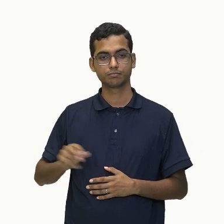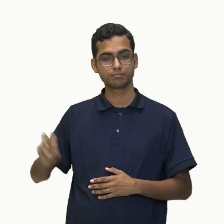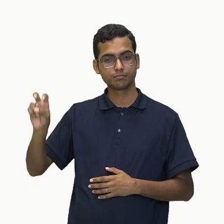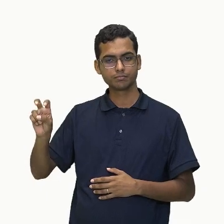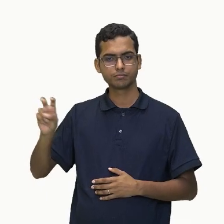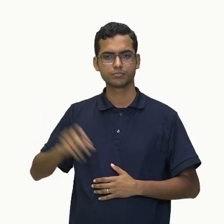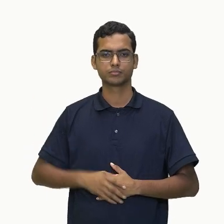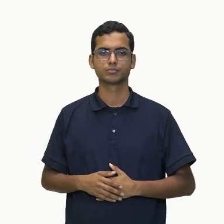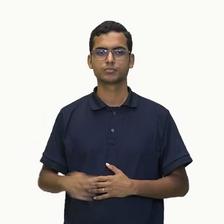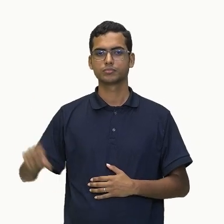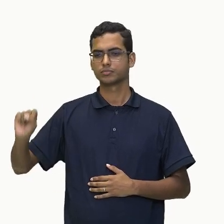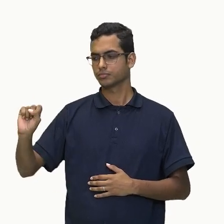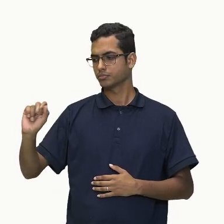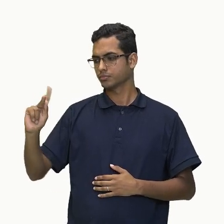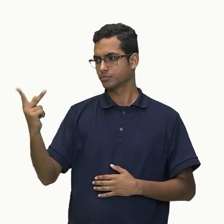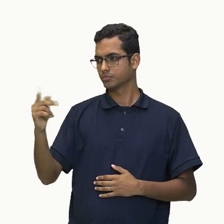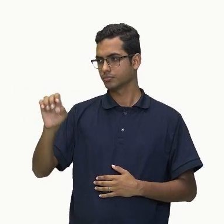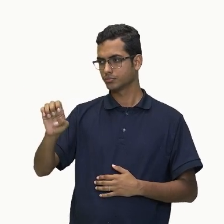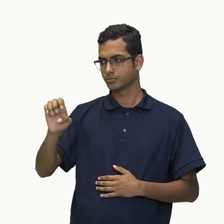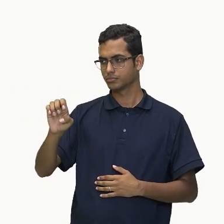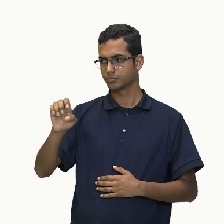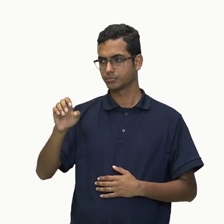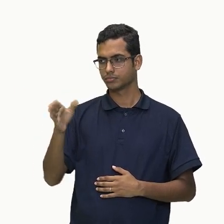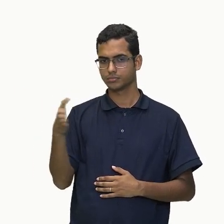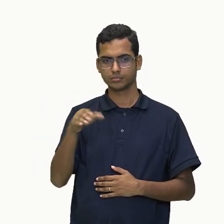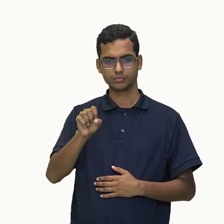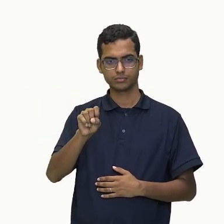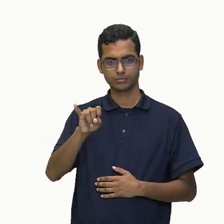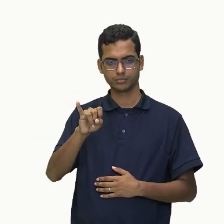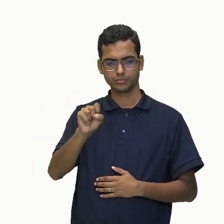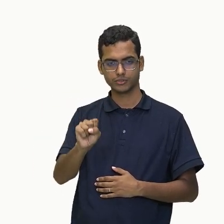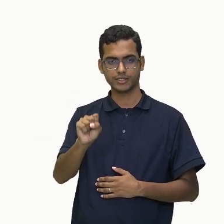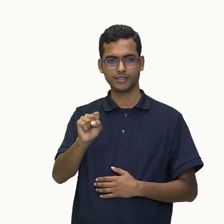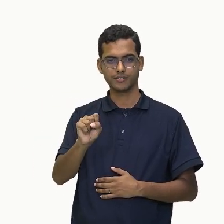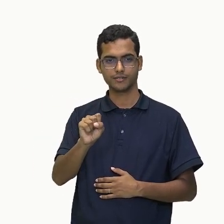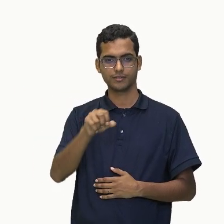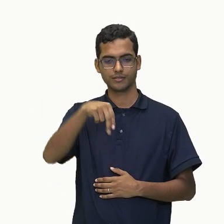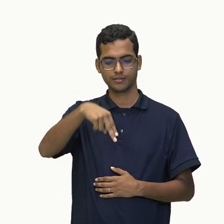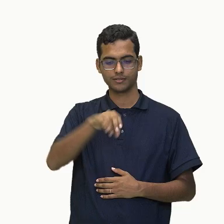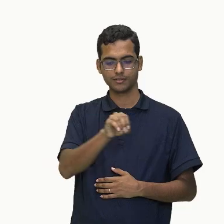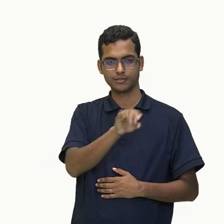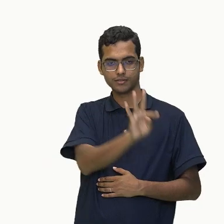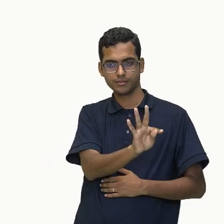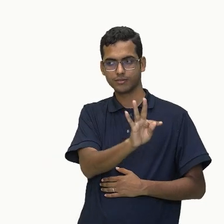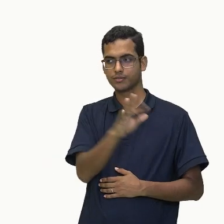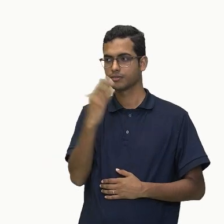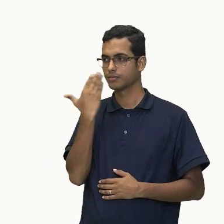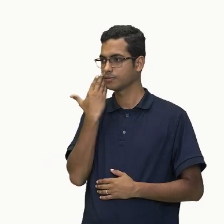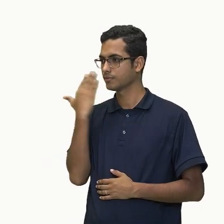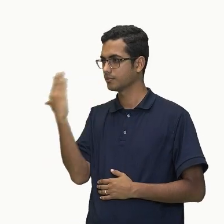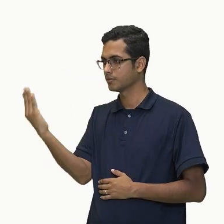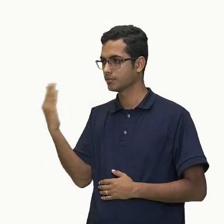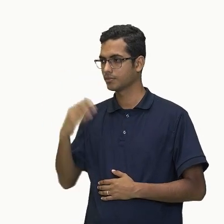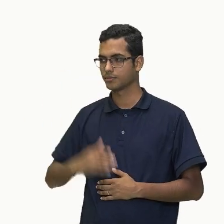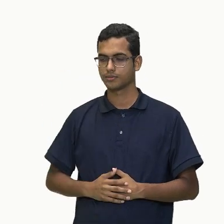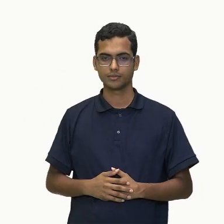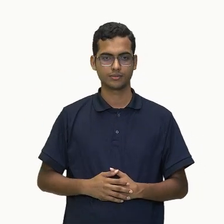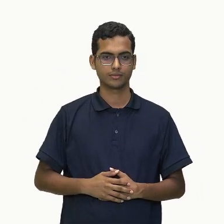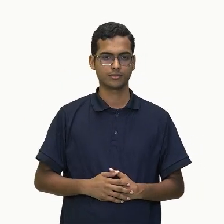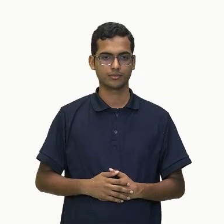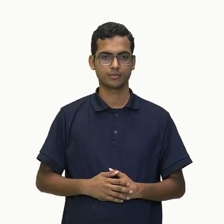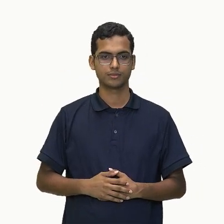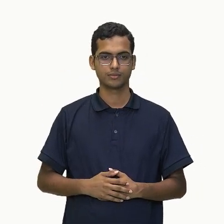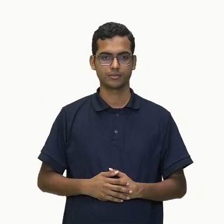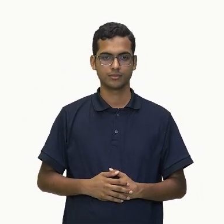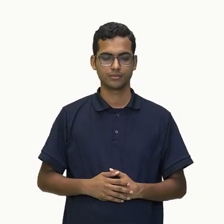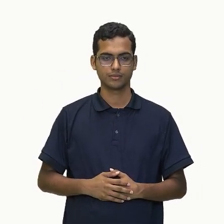not. She is not. Ela não é ou ela não está. Então, ao invés de usar o